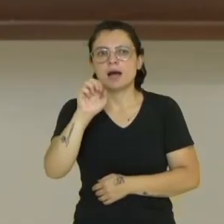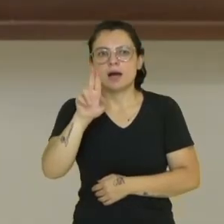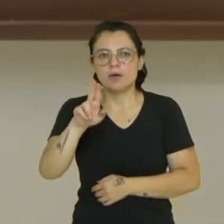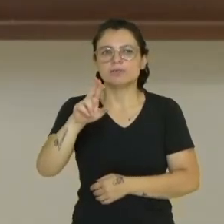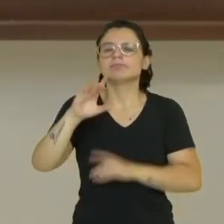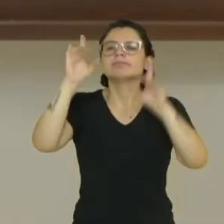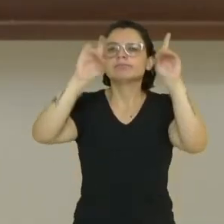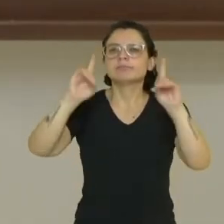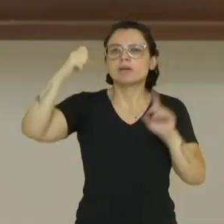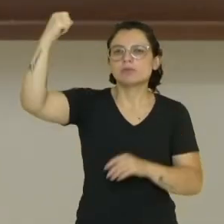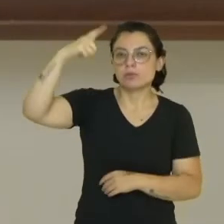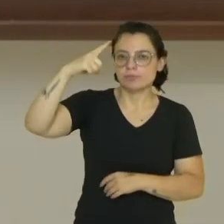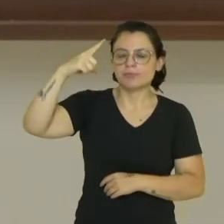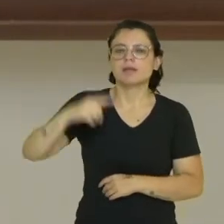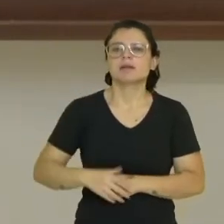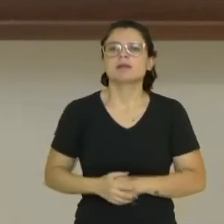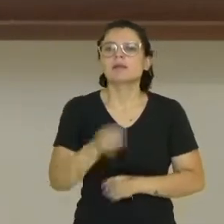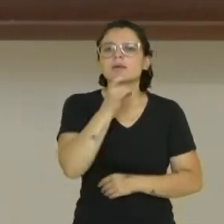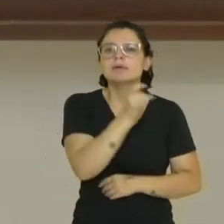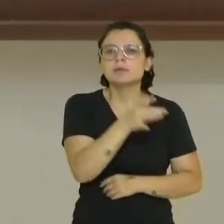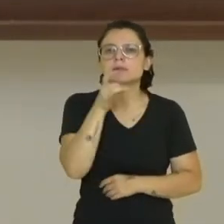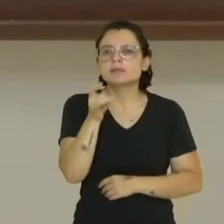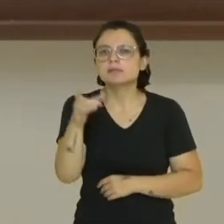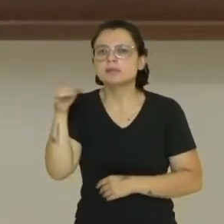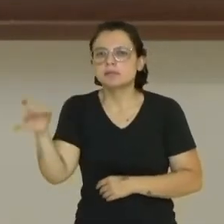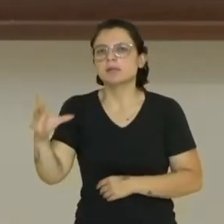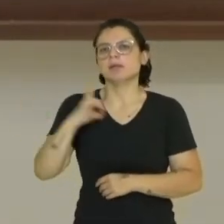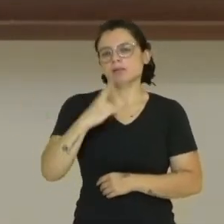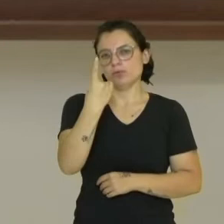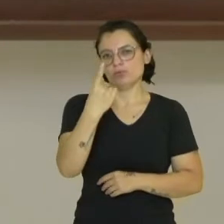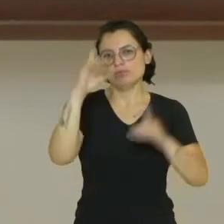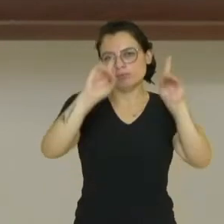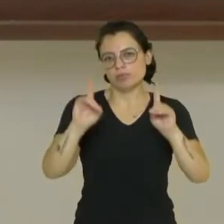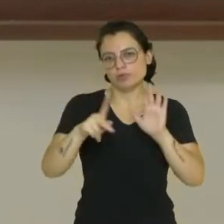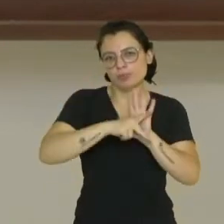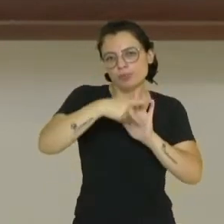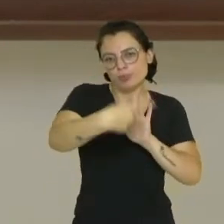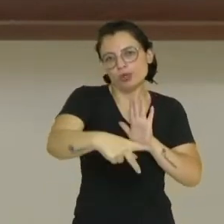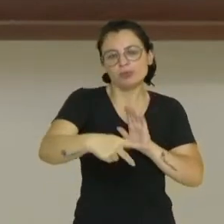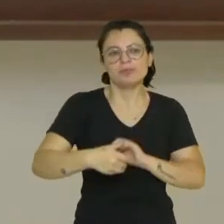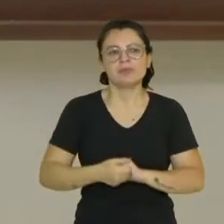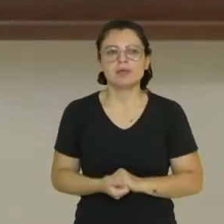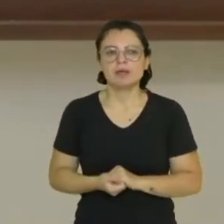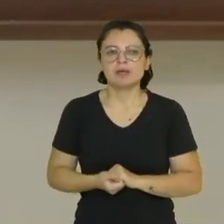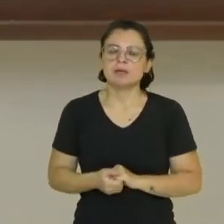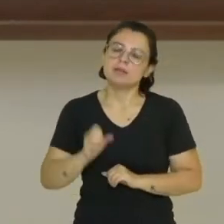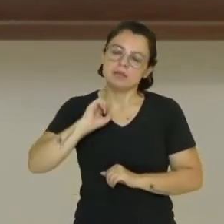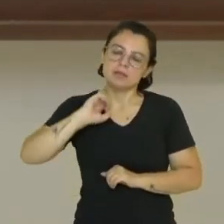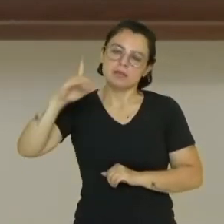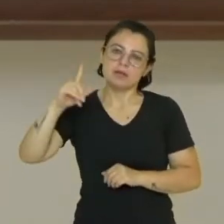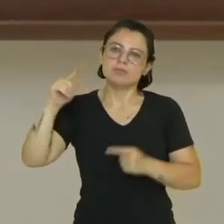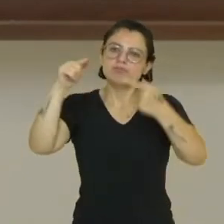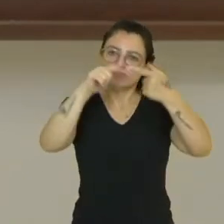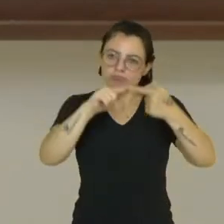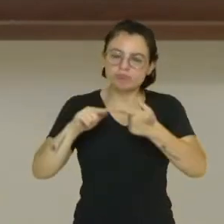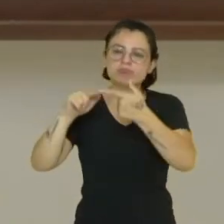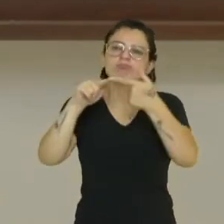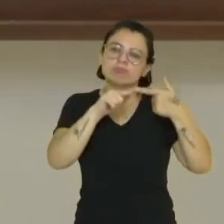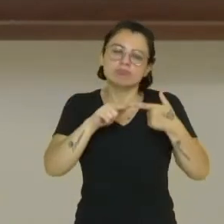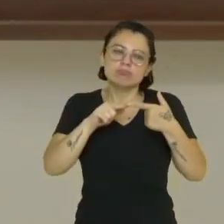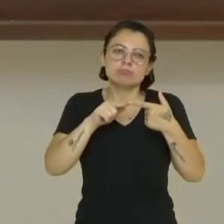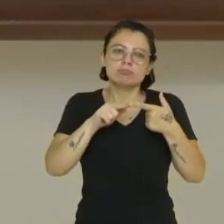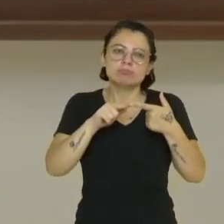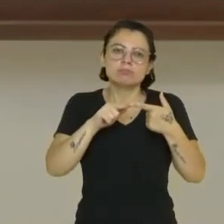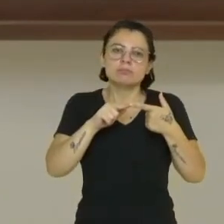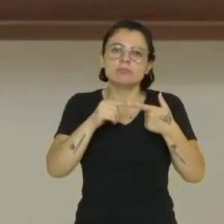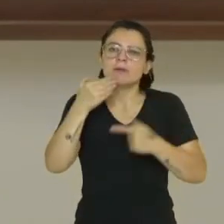Então eles tinham um deus para cada situação, né? E aí, obviamente, de acordo então com os pedidos, como eu falei